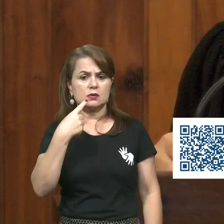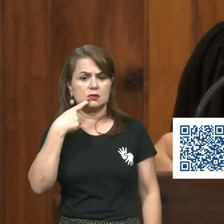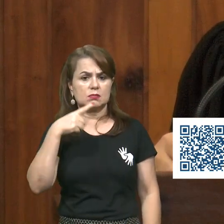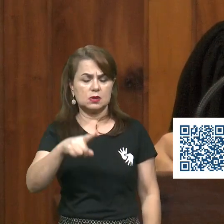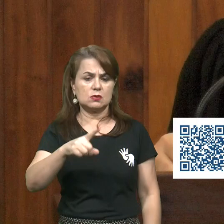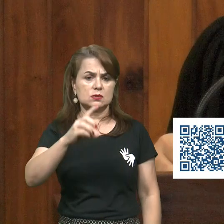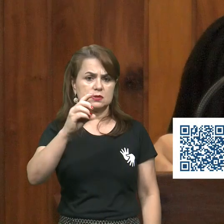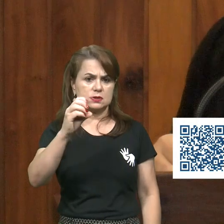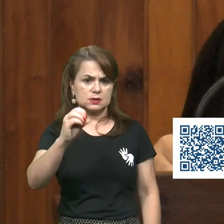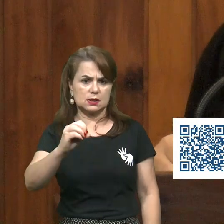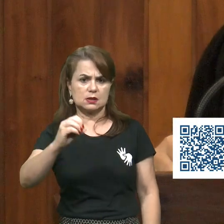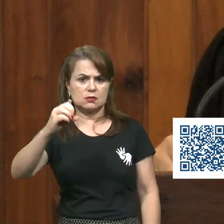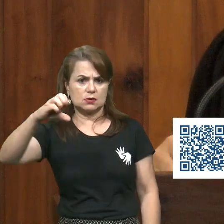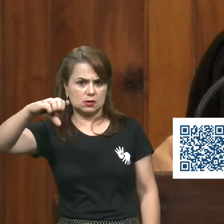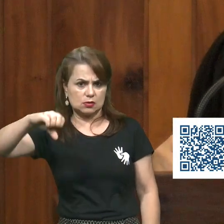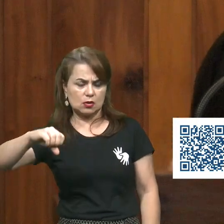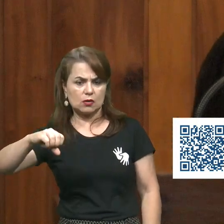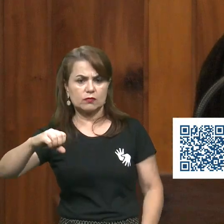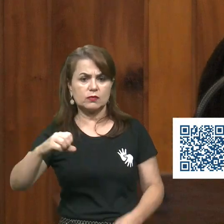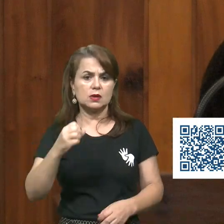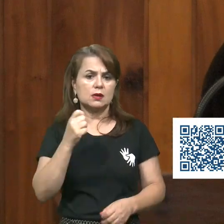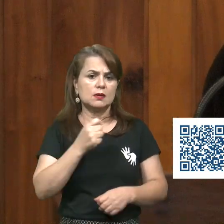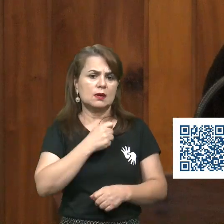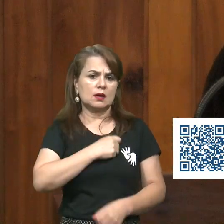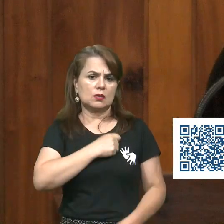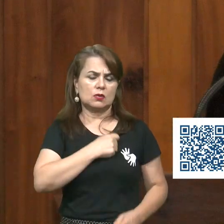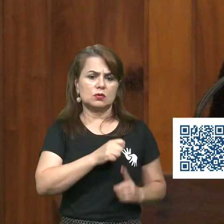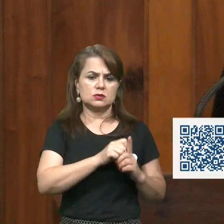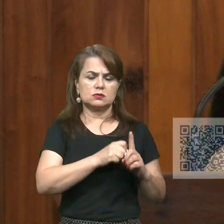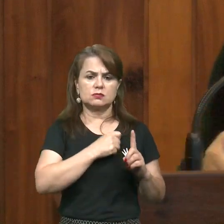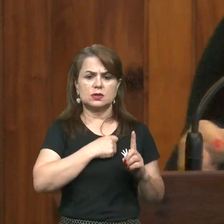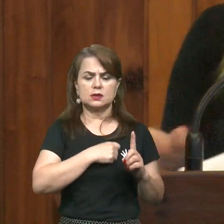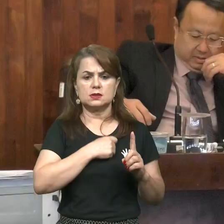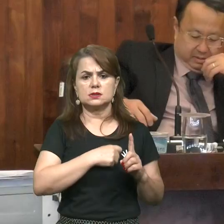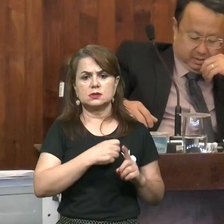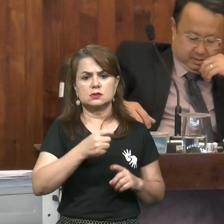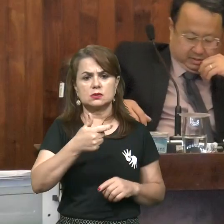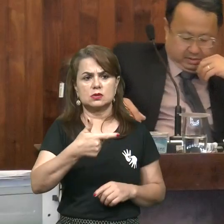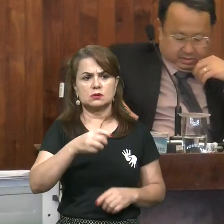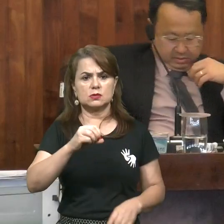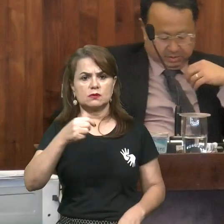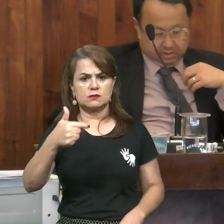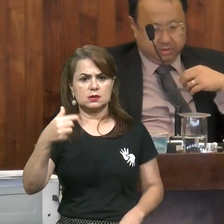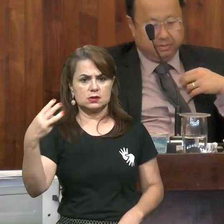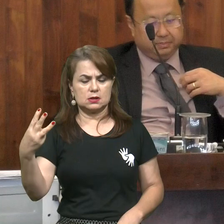de 2023. Muito obrigada e eu peço a aprovação dos nobres pares.